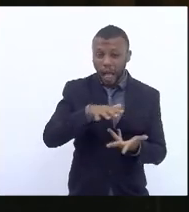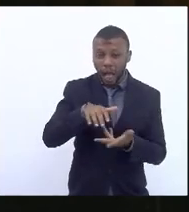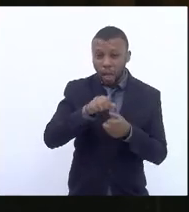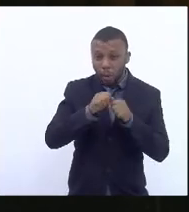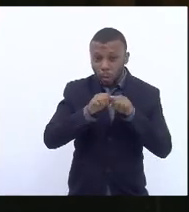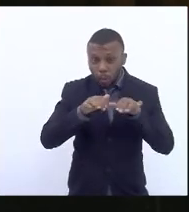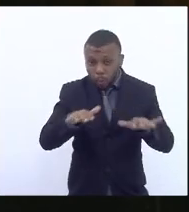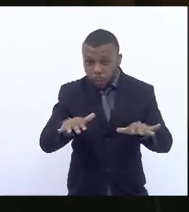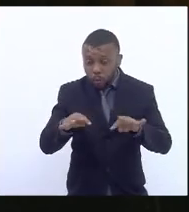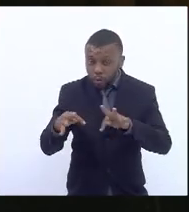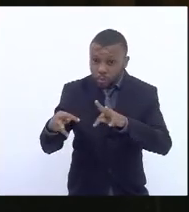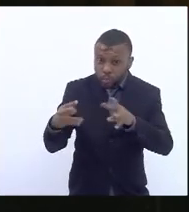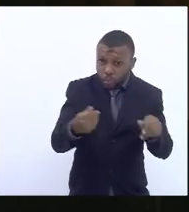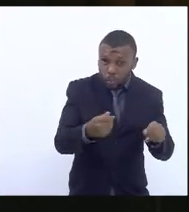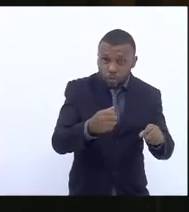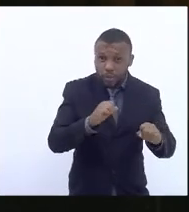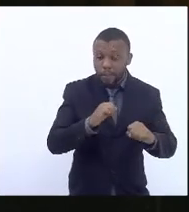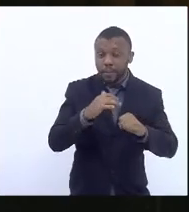vacina para todo mundo.